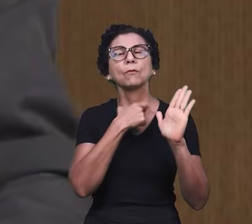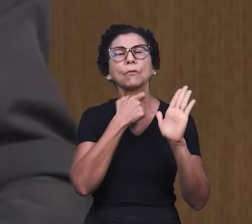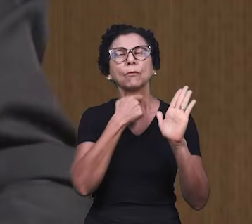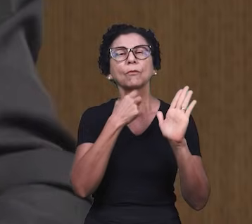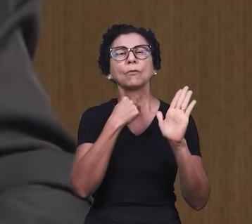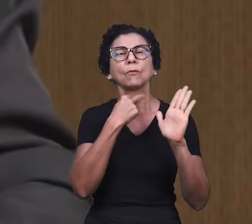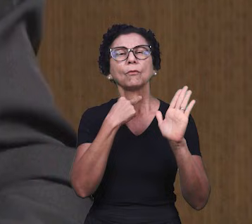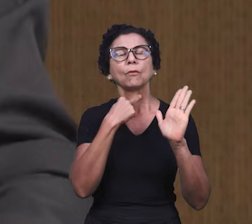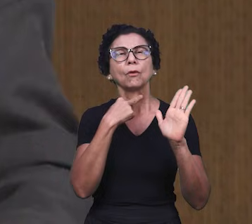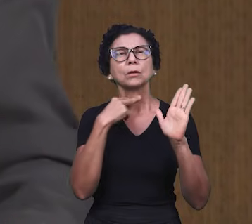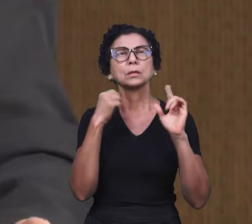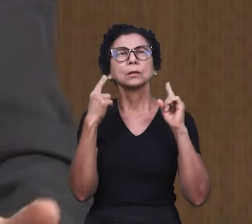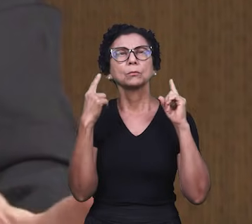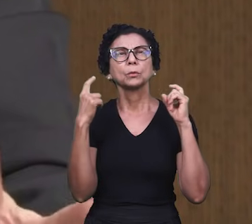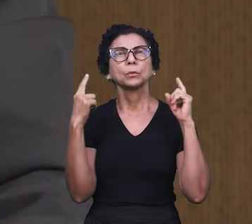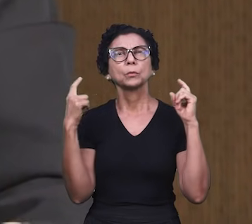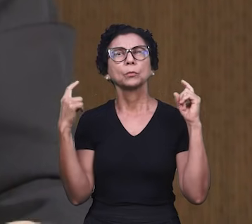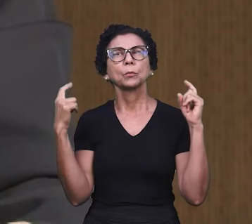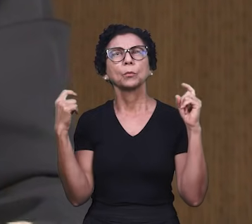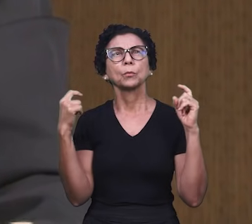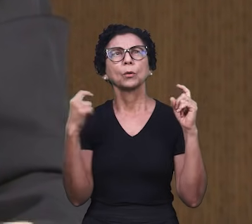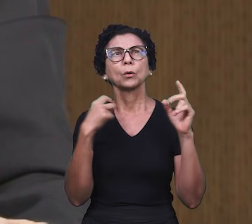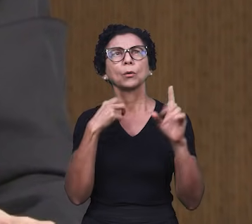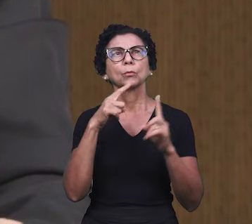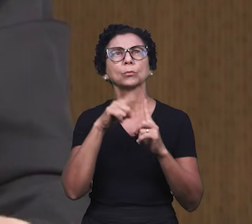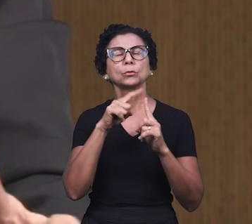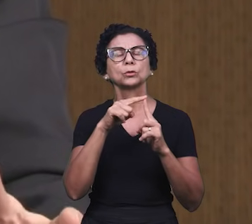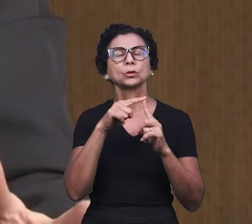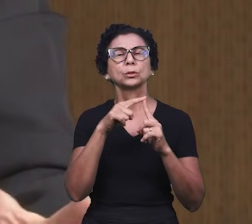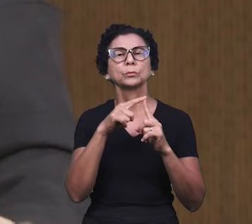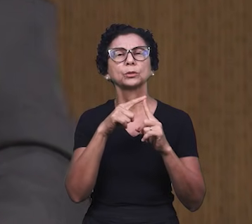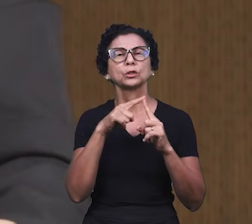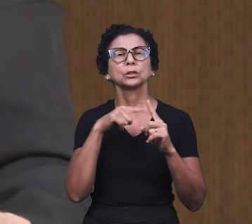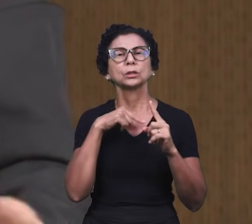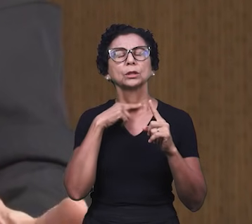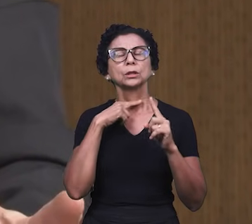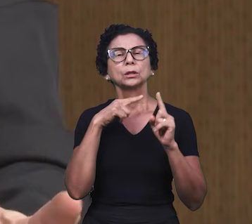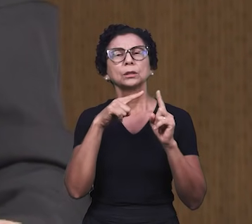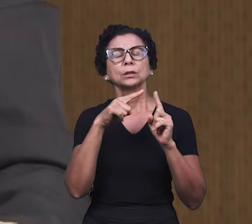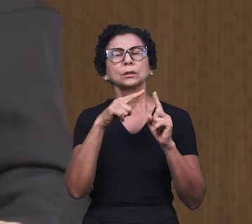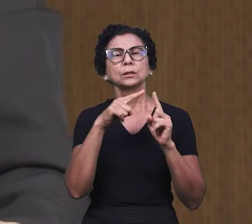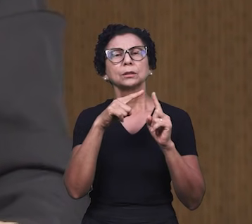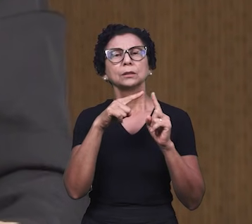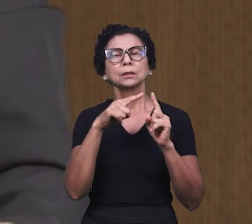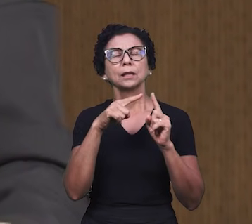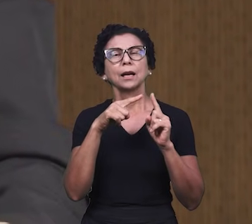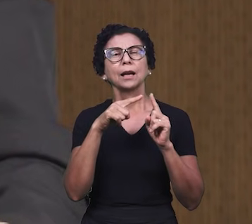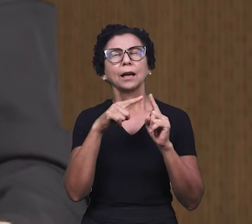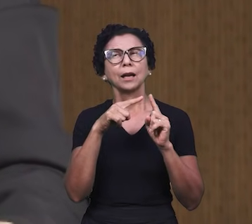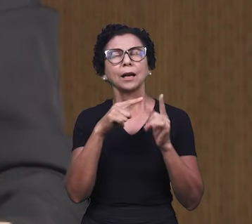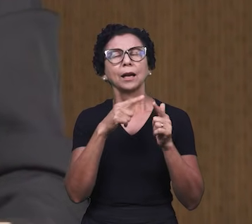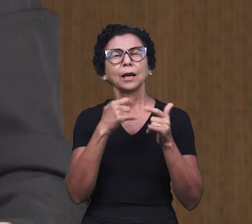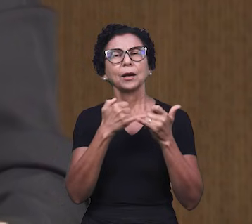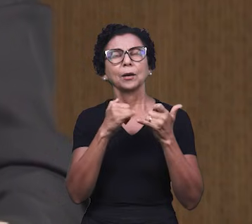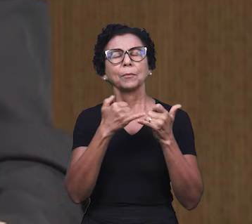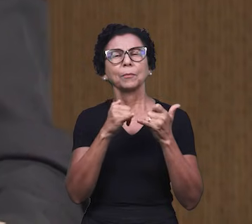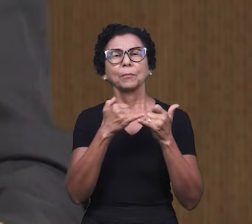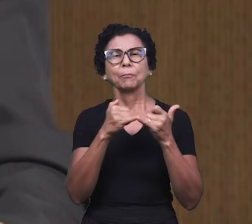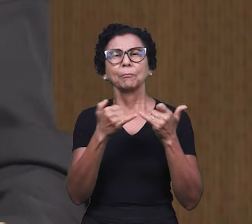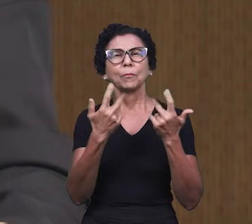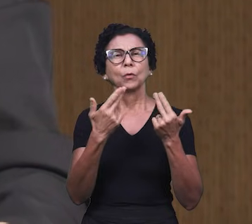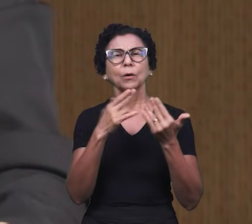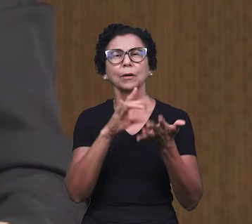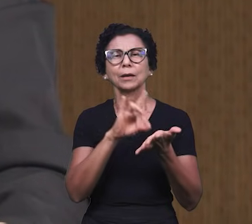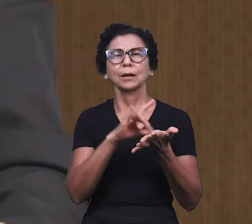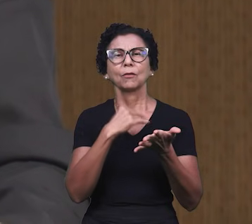né? Ainda não dá para fazer ainda inteligência artificial ao vivo, daria, mas tem alguns problemas por causa das